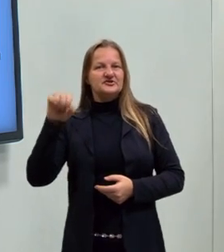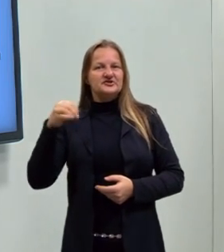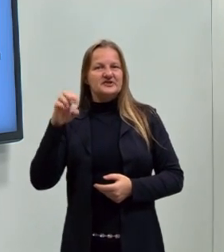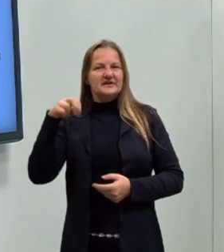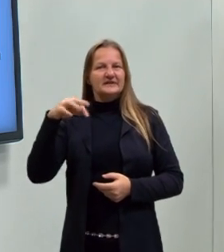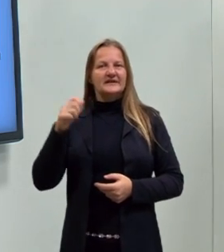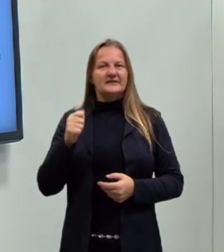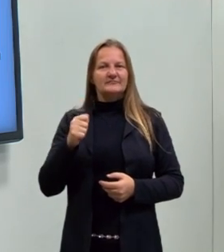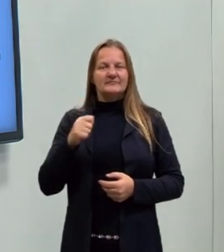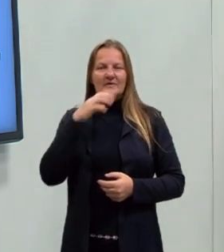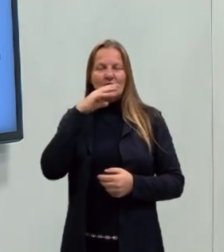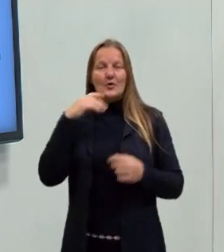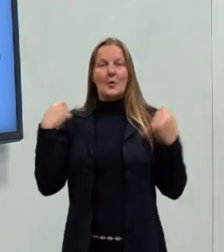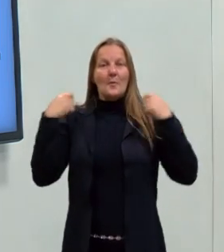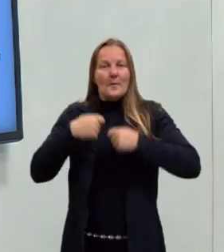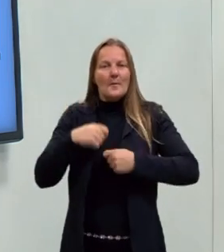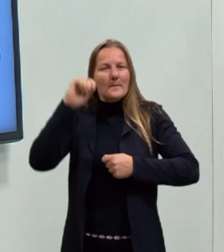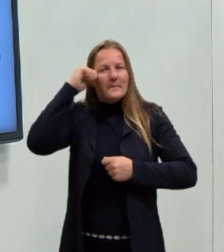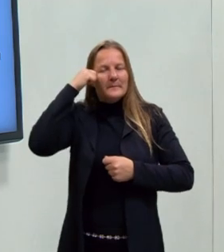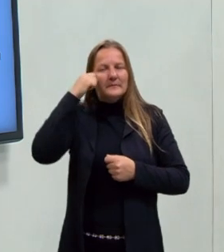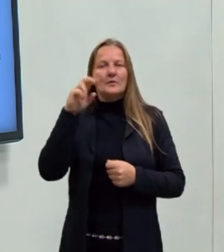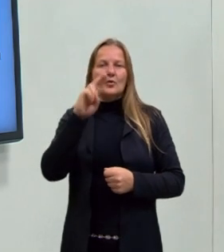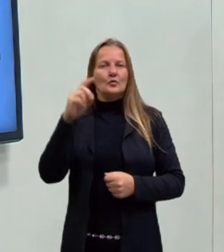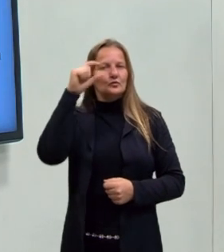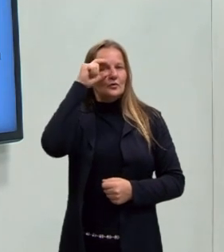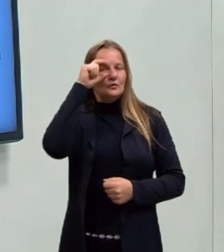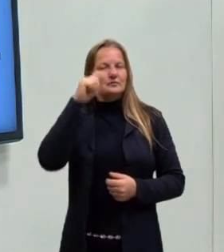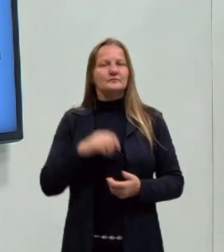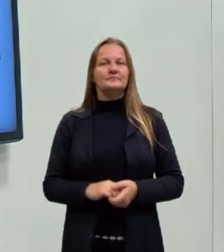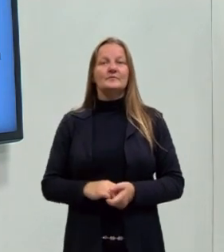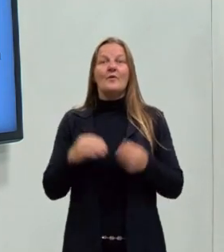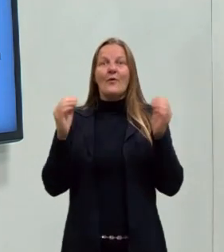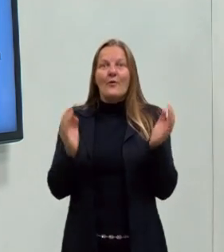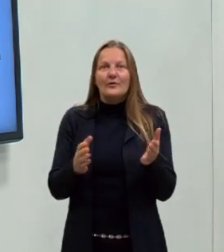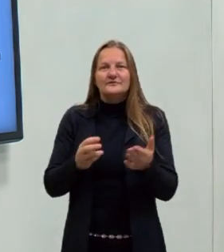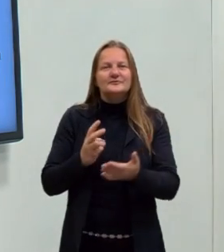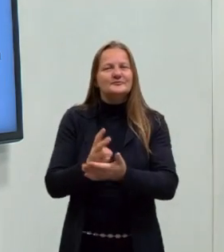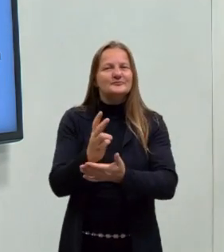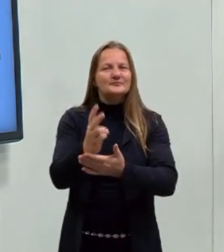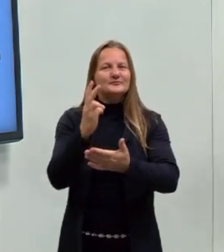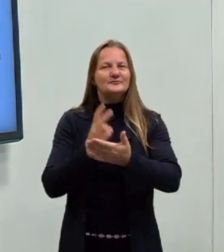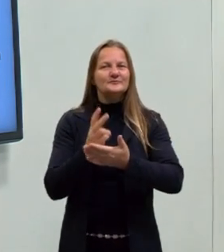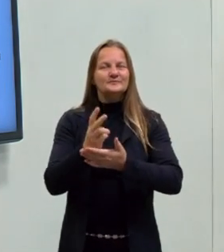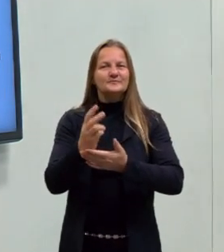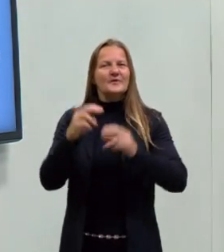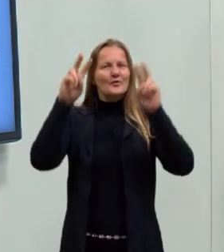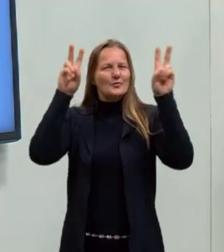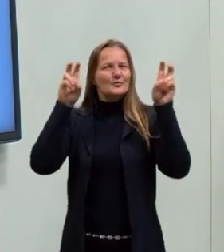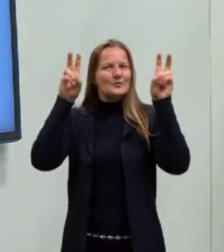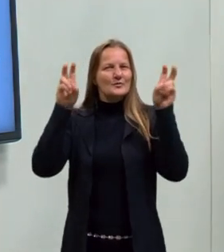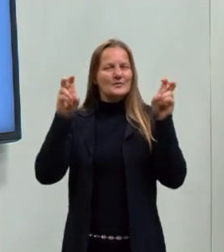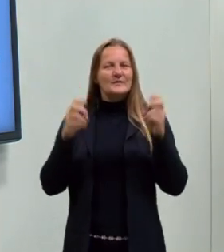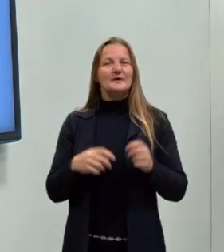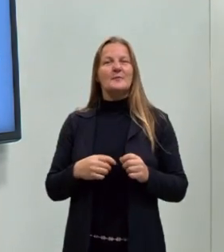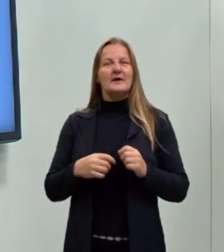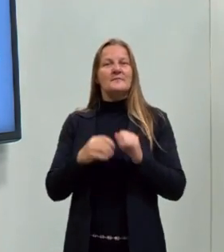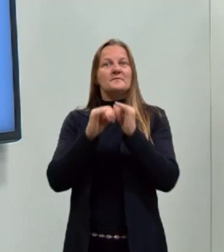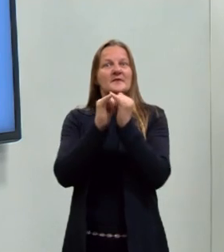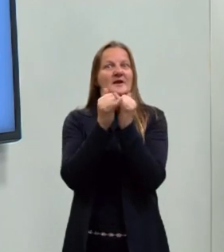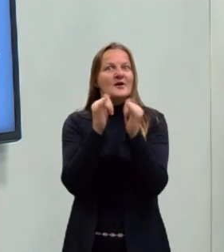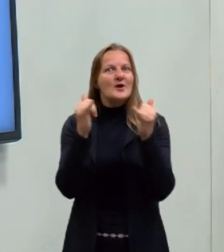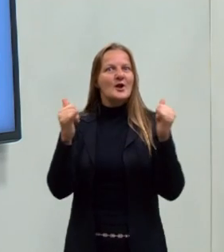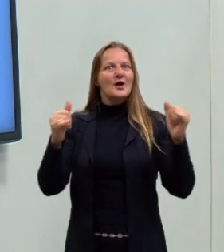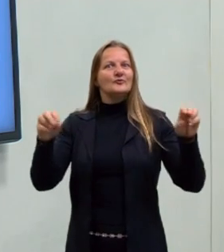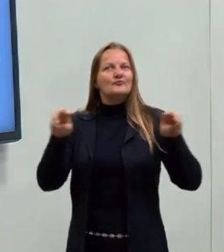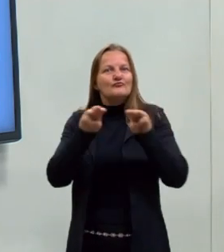casaco preto e uso óculos Então hoje a gente vai seguir no na nossa temática de eletromagnetismo